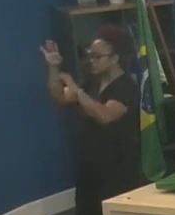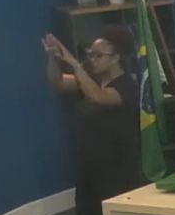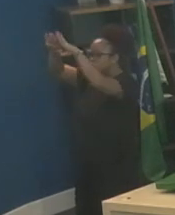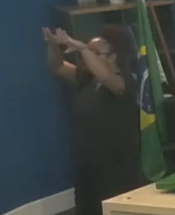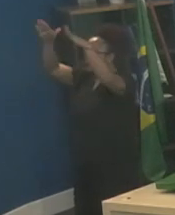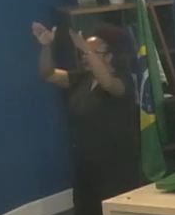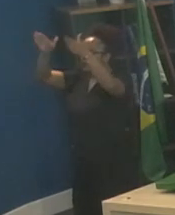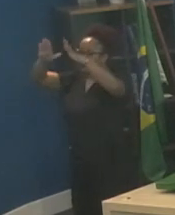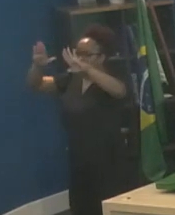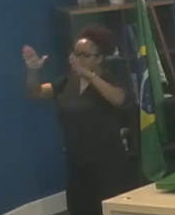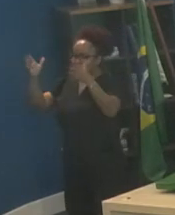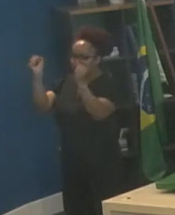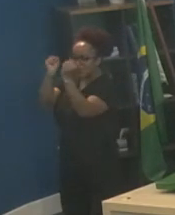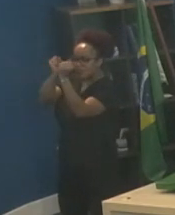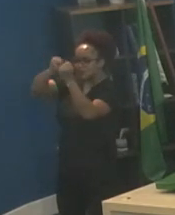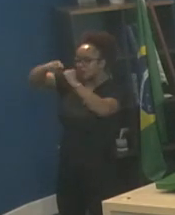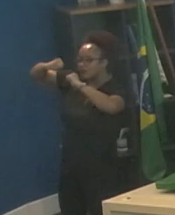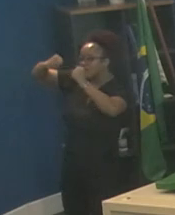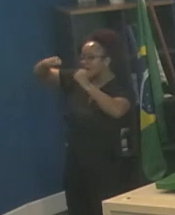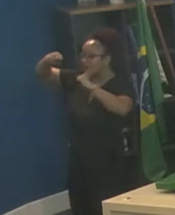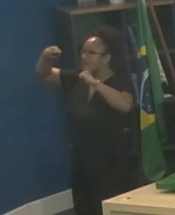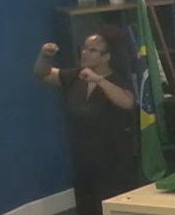gigante pela própria